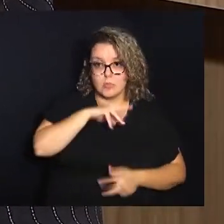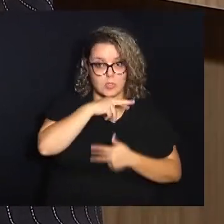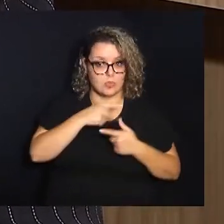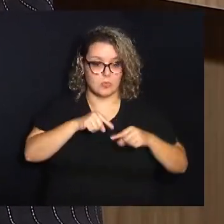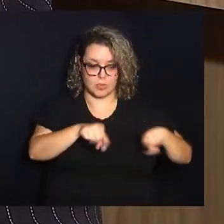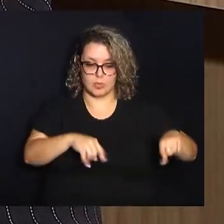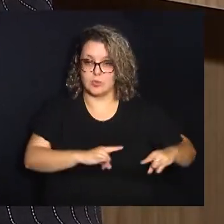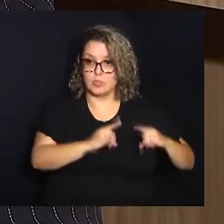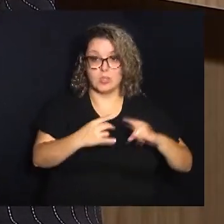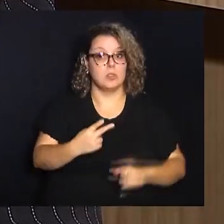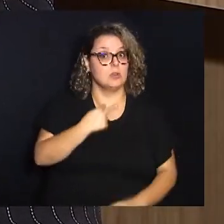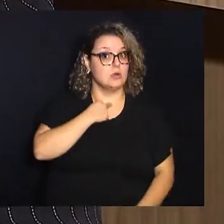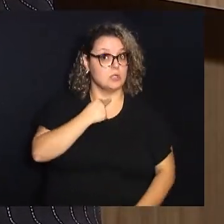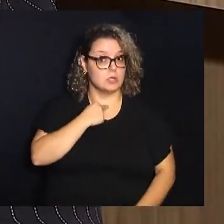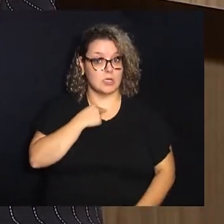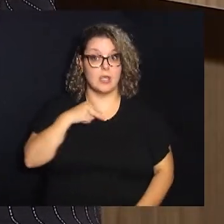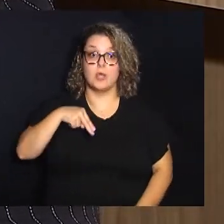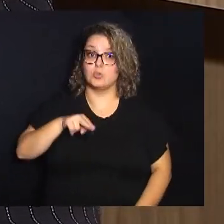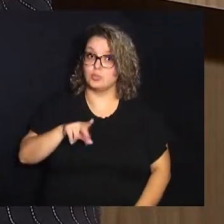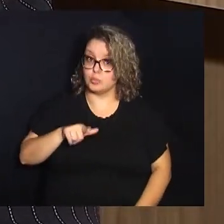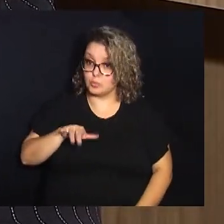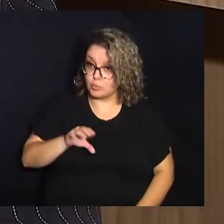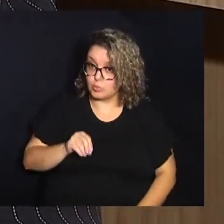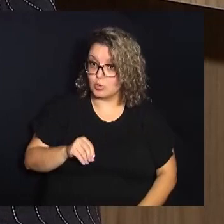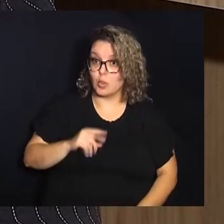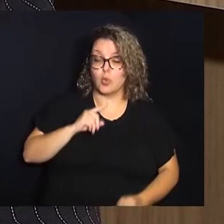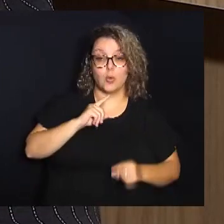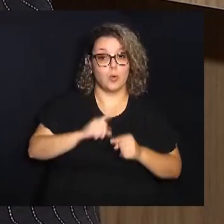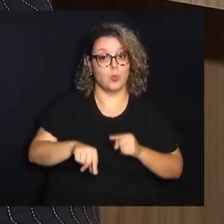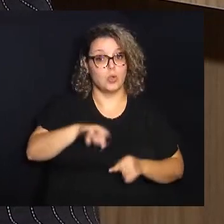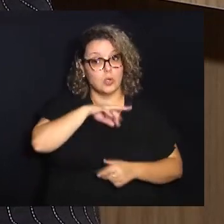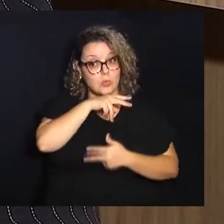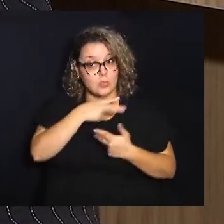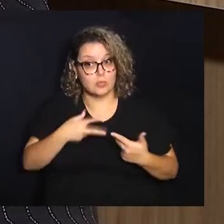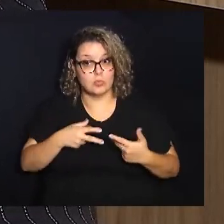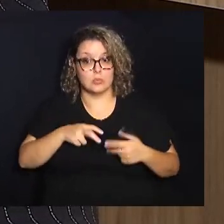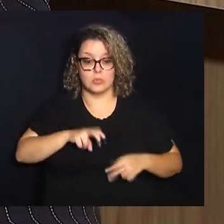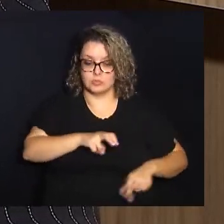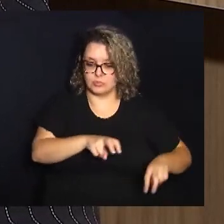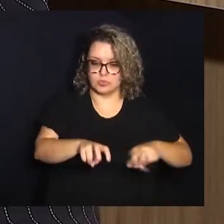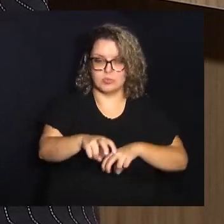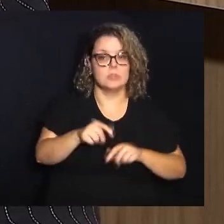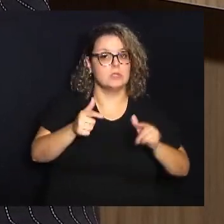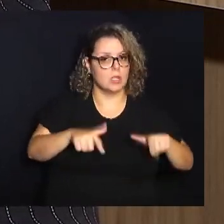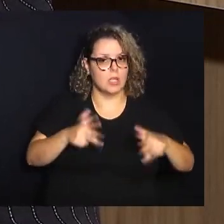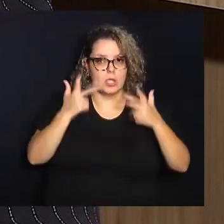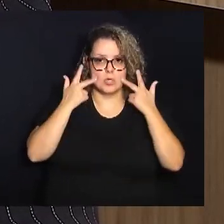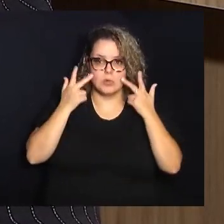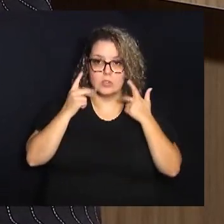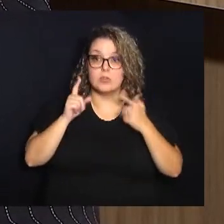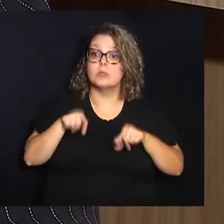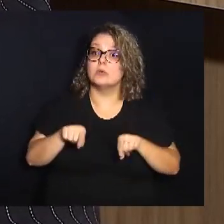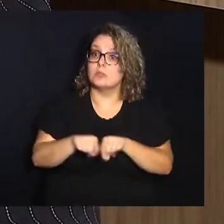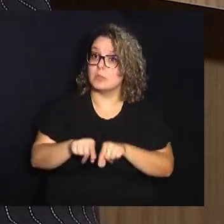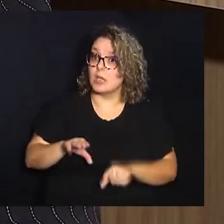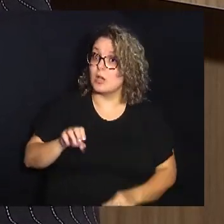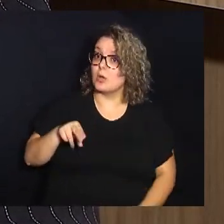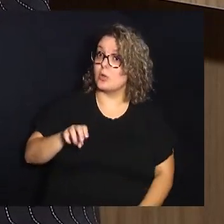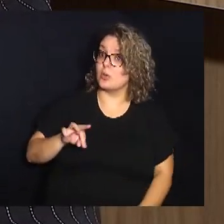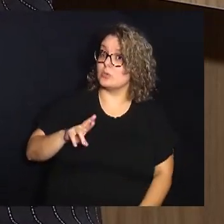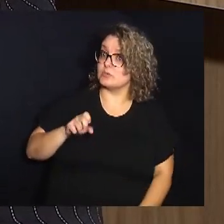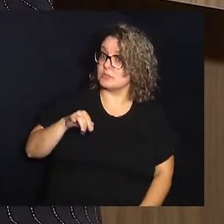animais no apartamento que não pode isso é nulo a questão de proibir o animal de transitar na áa comum também isso é